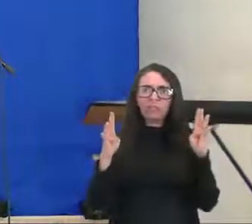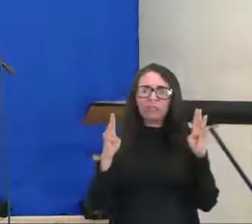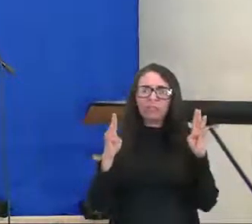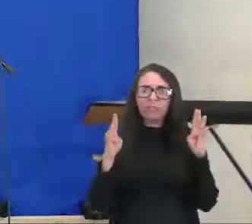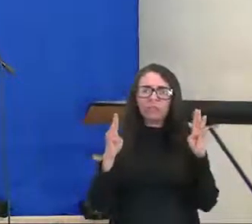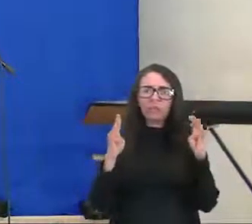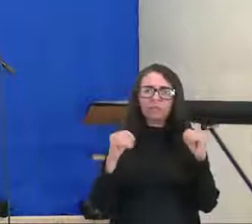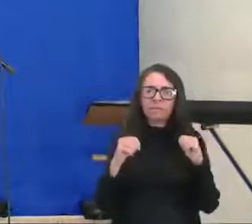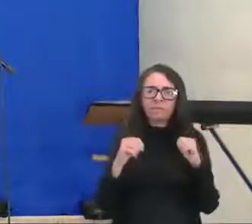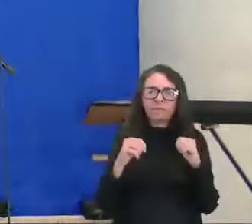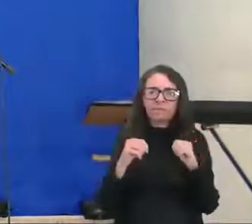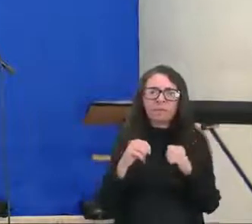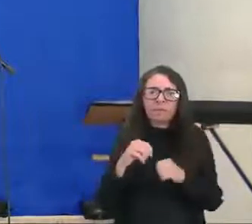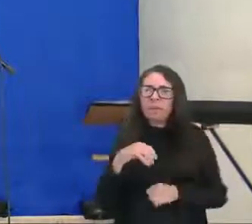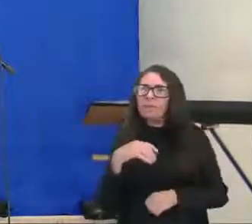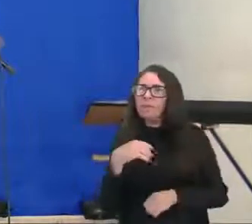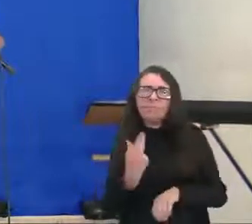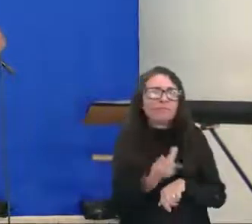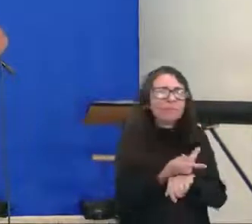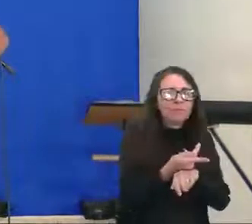uma necessidade